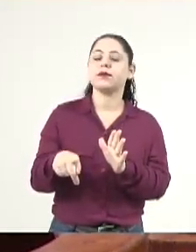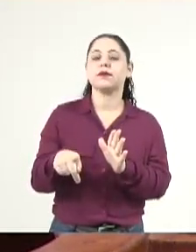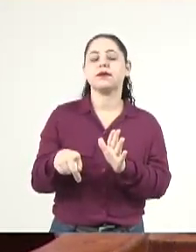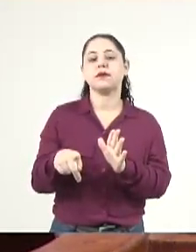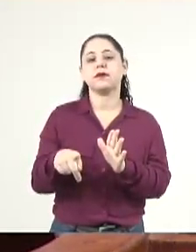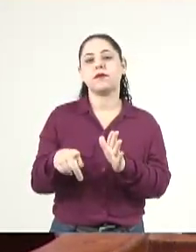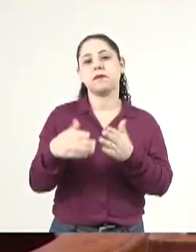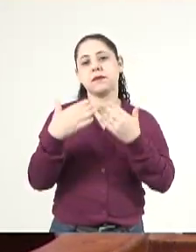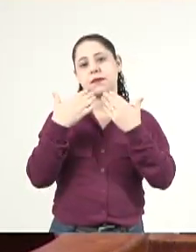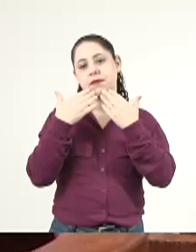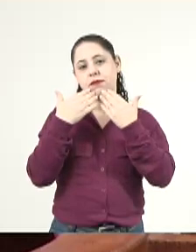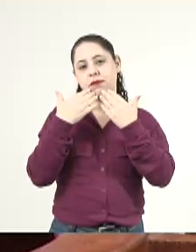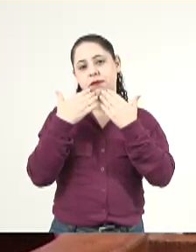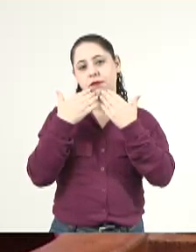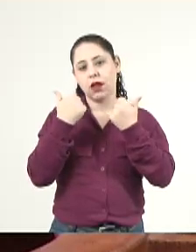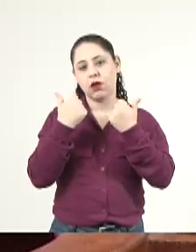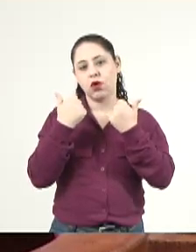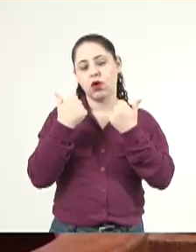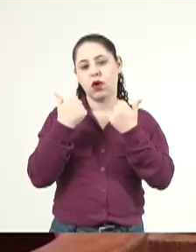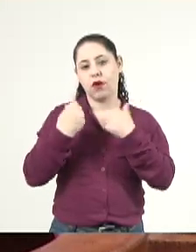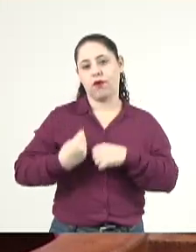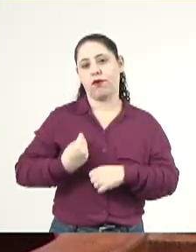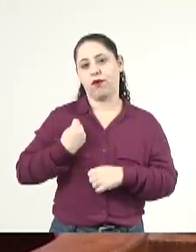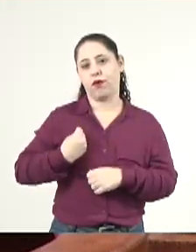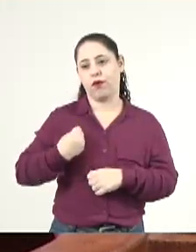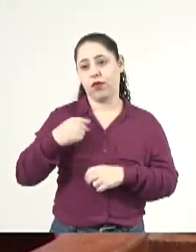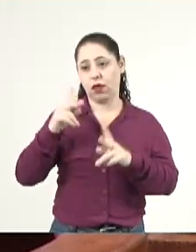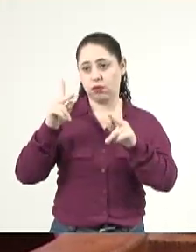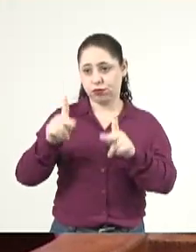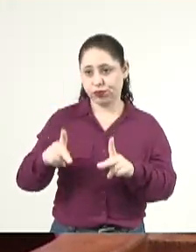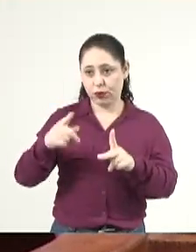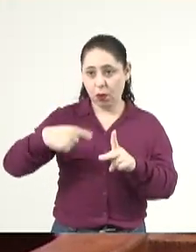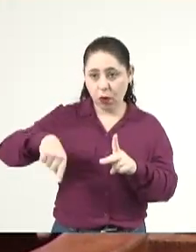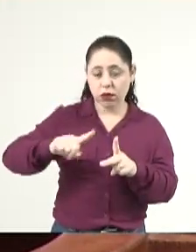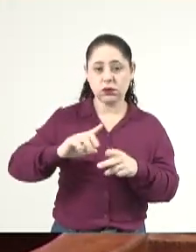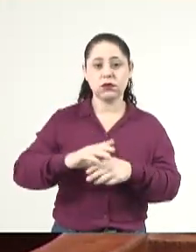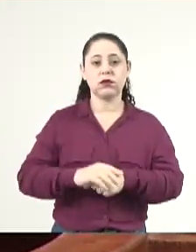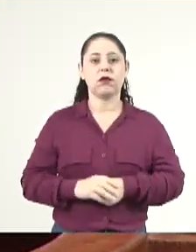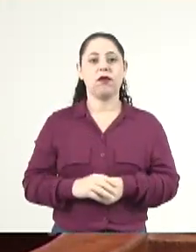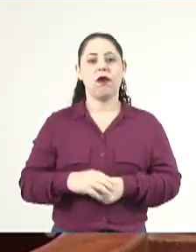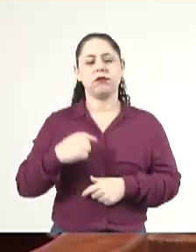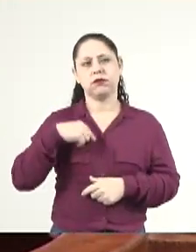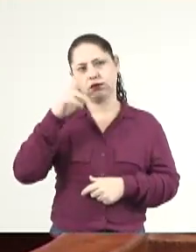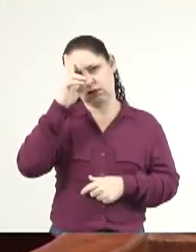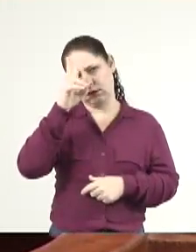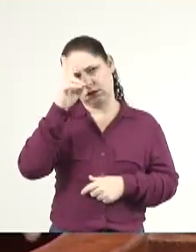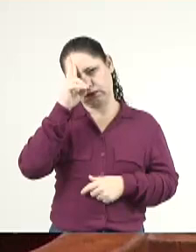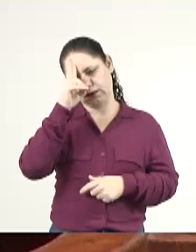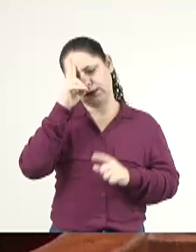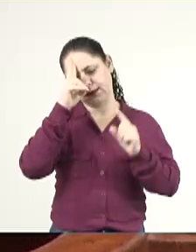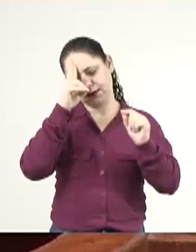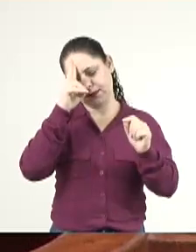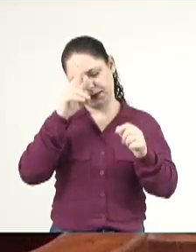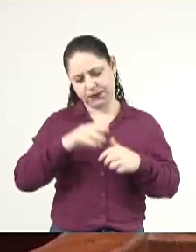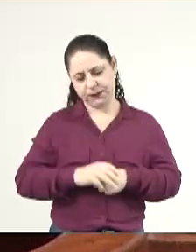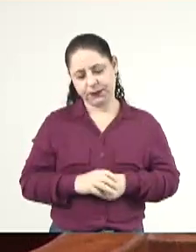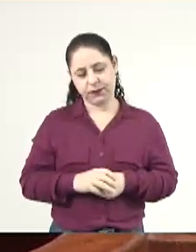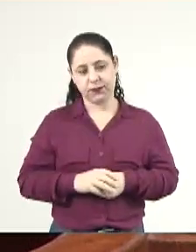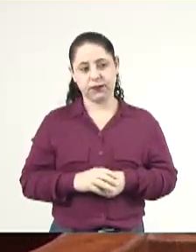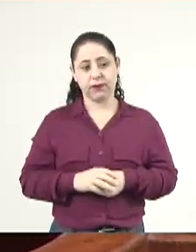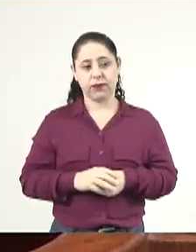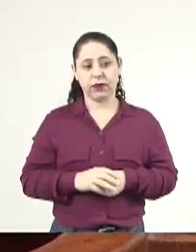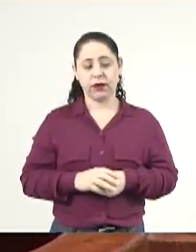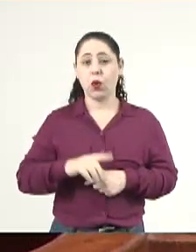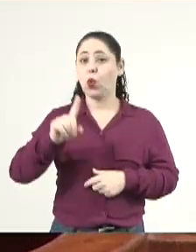de melhoria das condições de vida da população. Eu me lembro muito bem